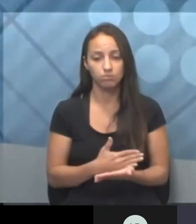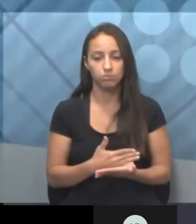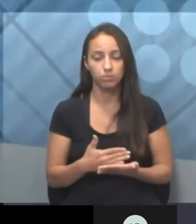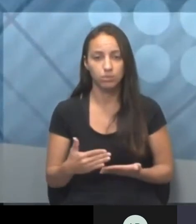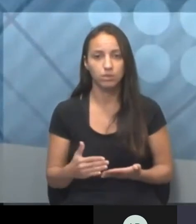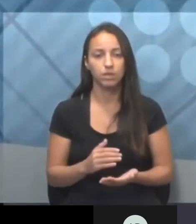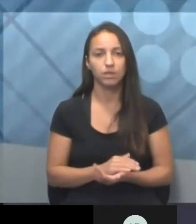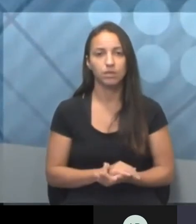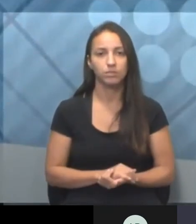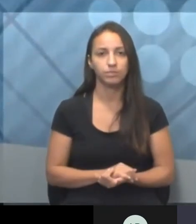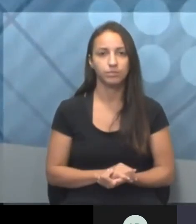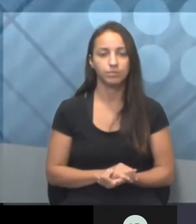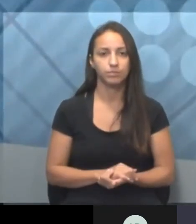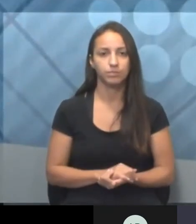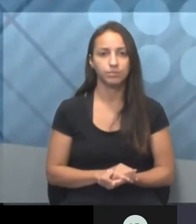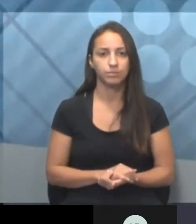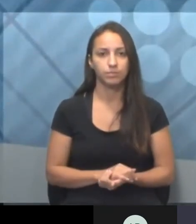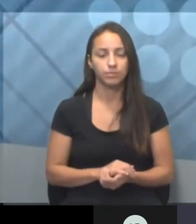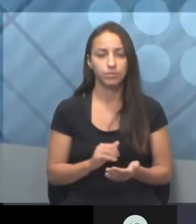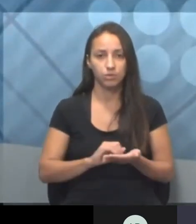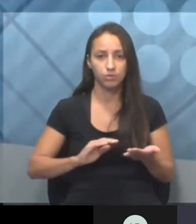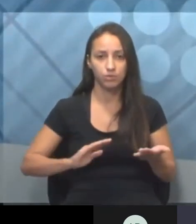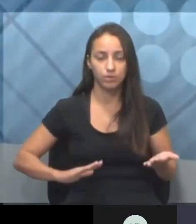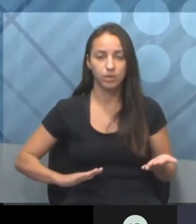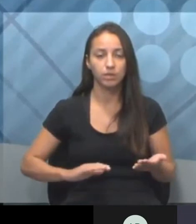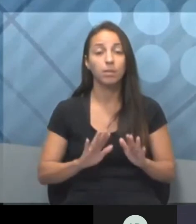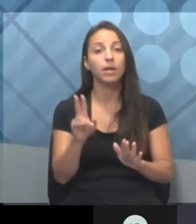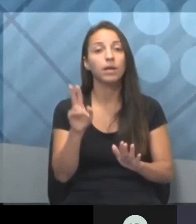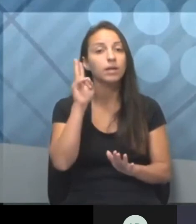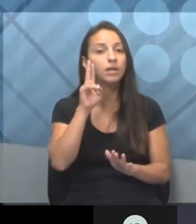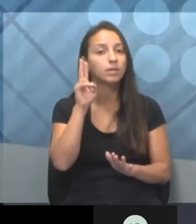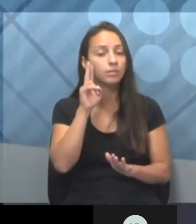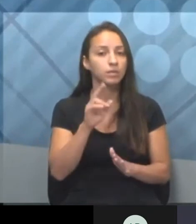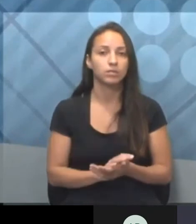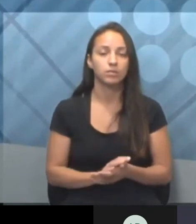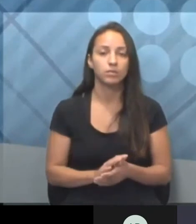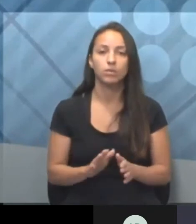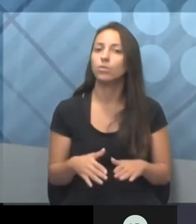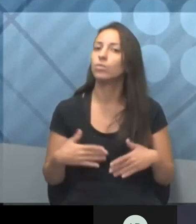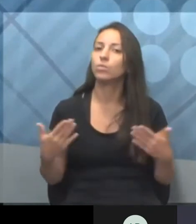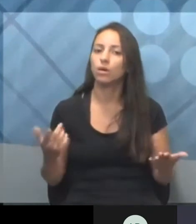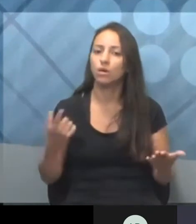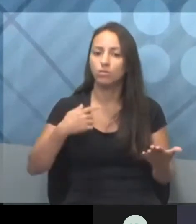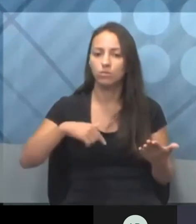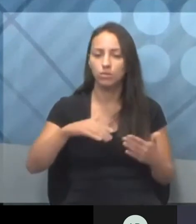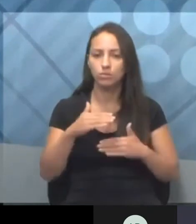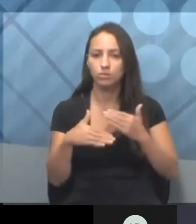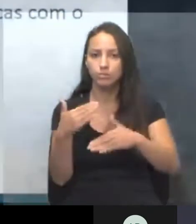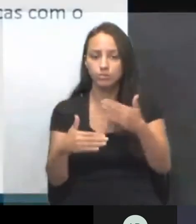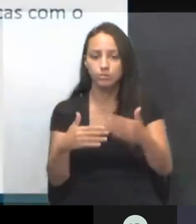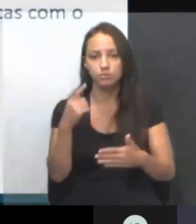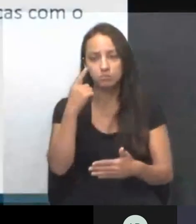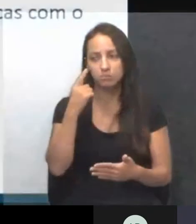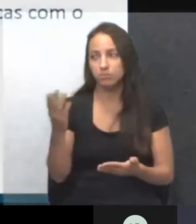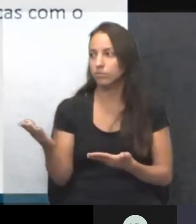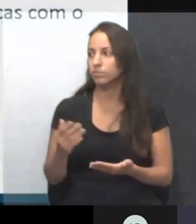começar aqui a nossa atividade, mas lembrando então, qual será o nosso procedimento? Vamos ao